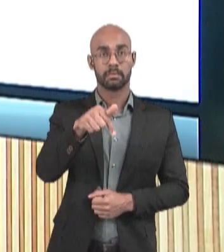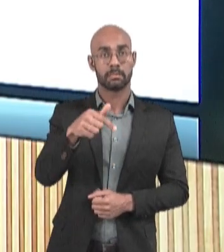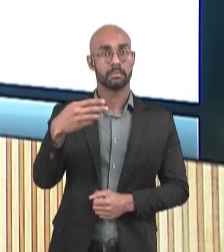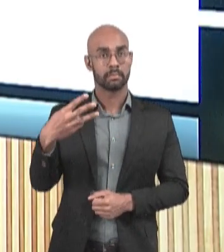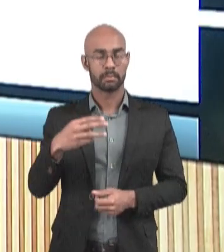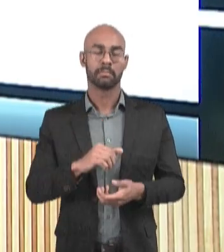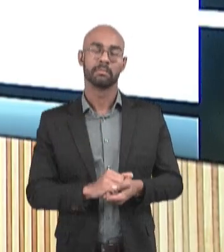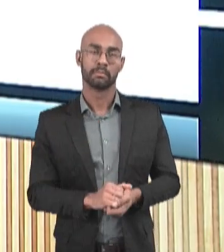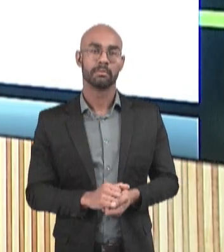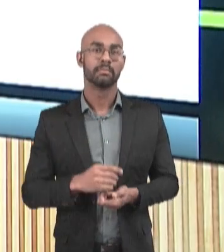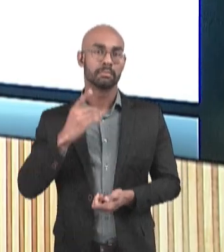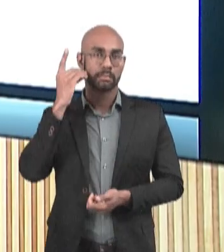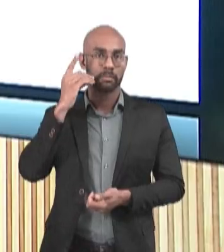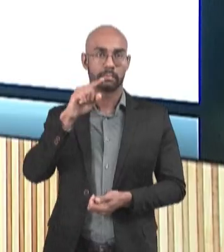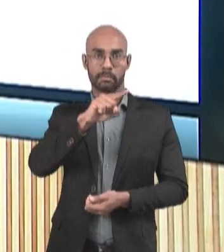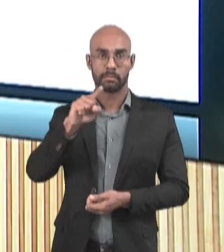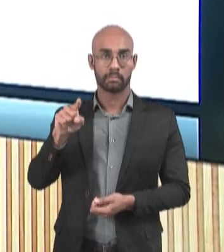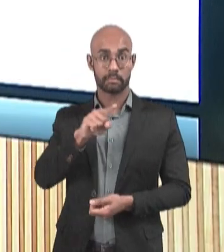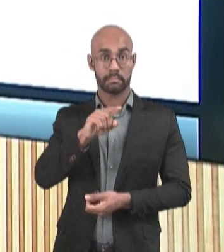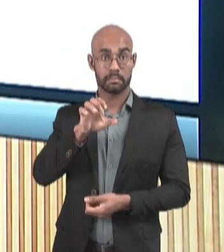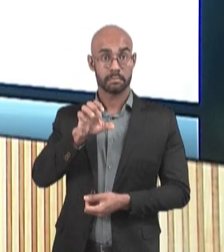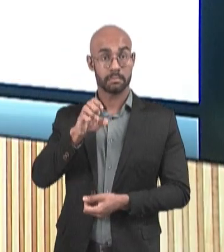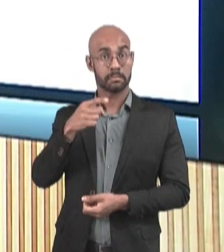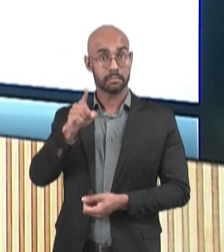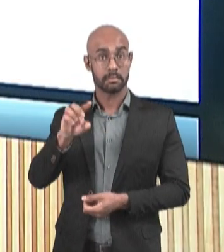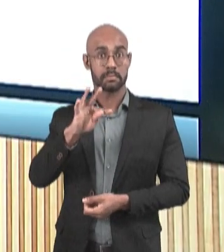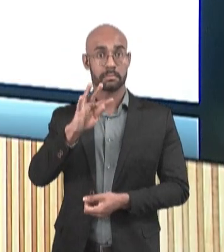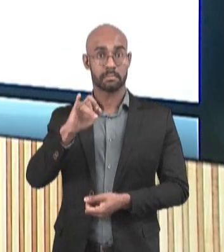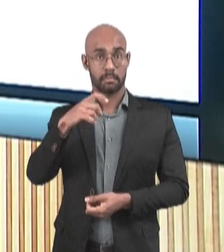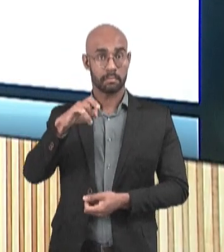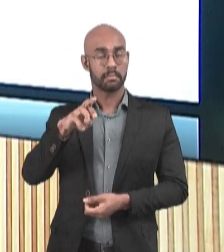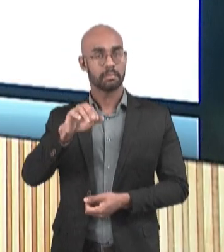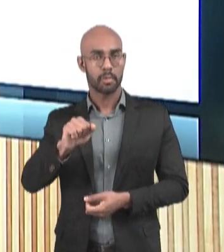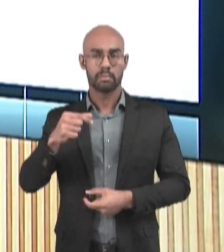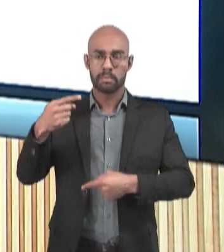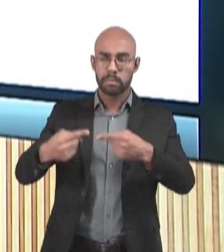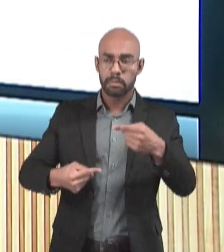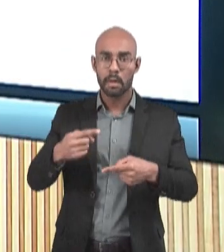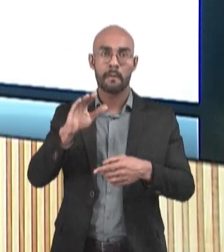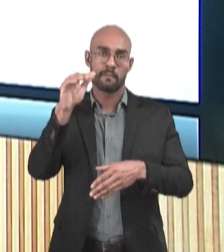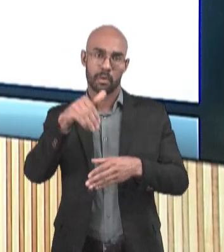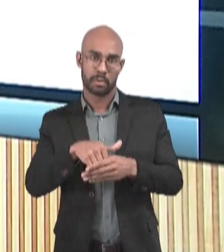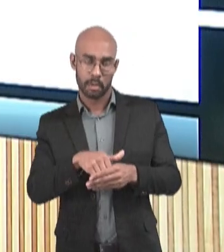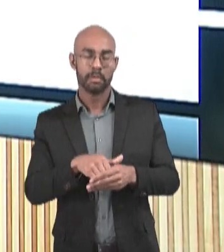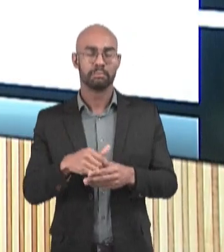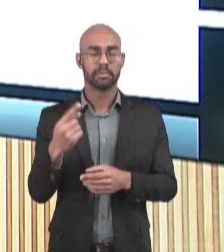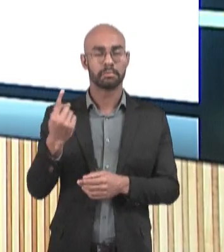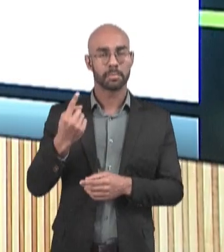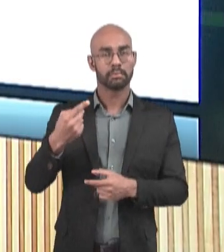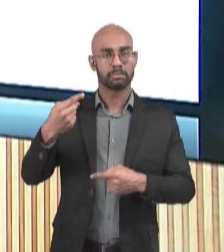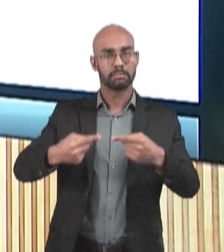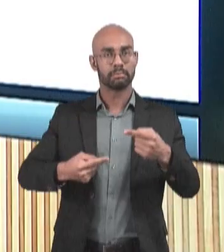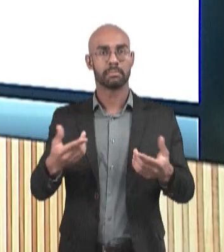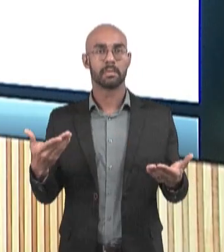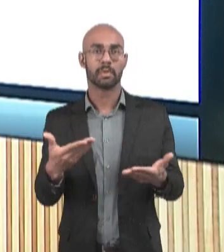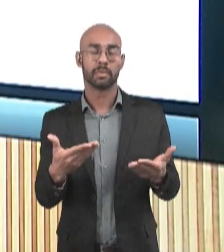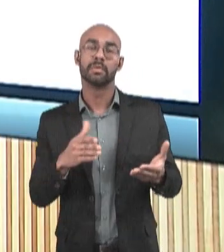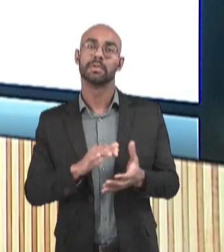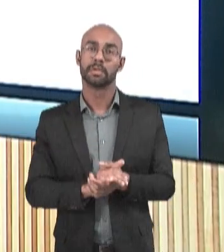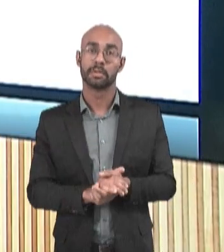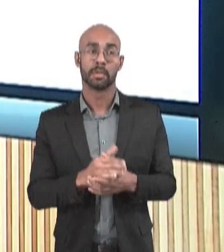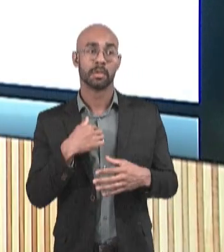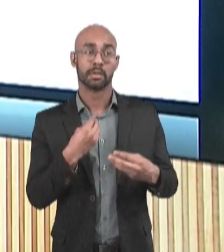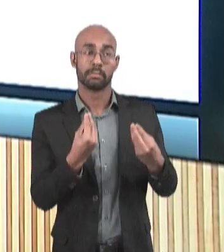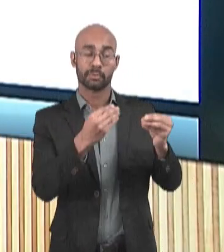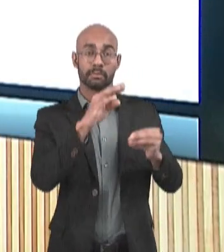173, de autoria do deputado Zé Teixeira, matéria discutida, votada e aprovada em primeira discussão na sessão de hoje, que inclui